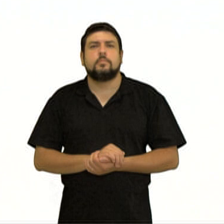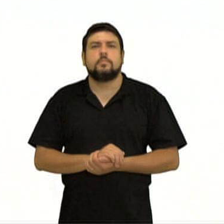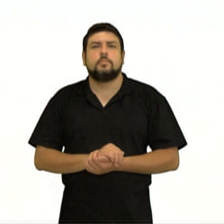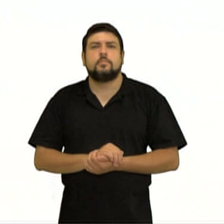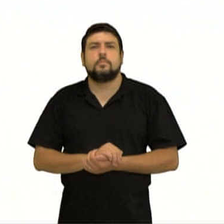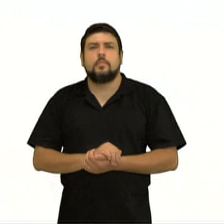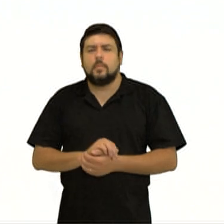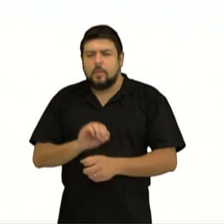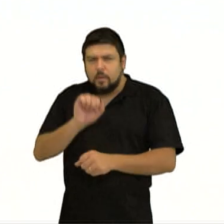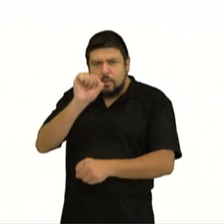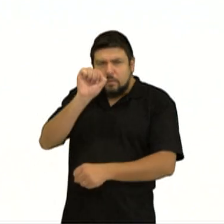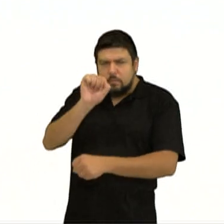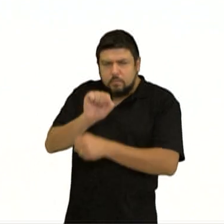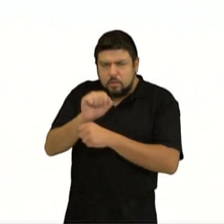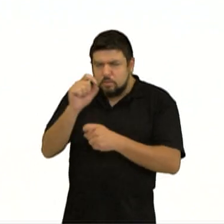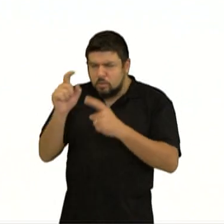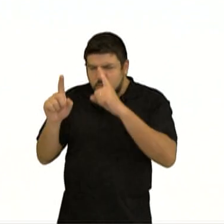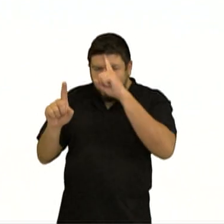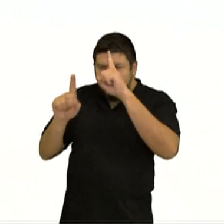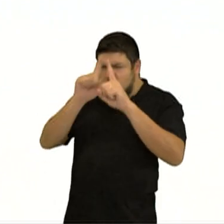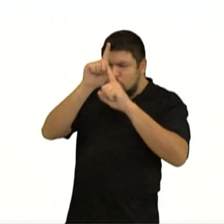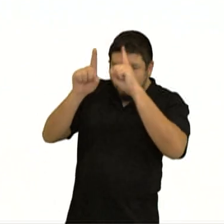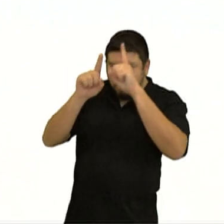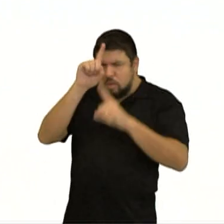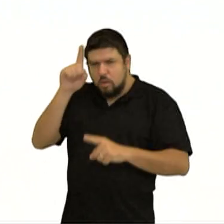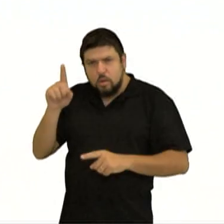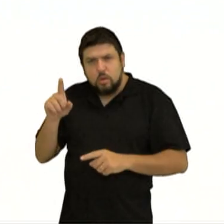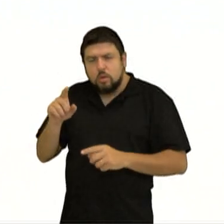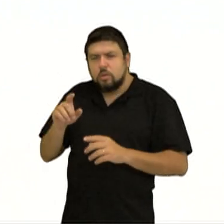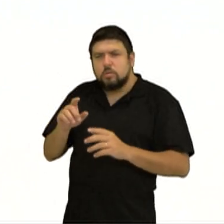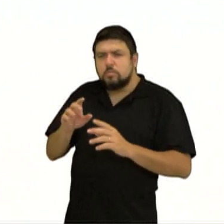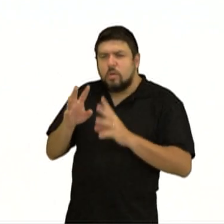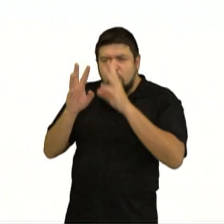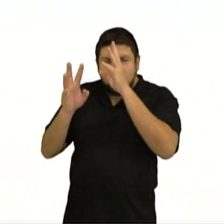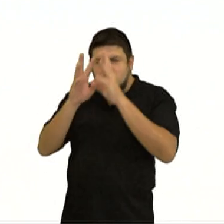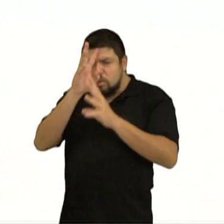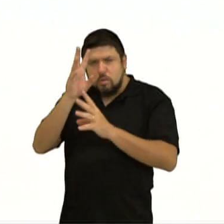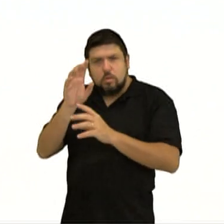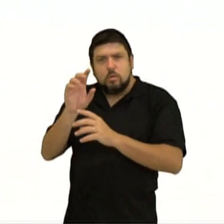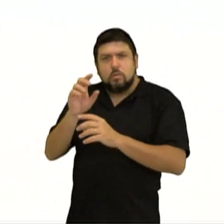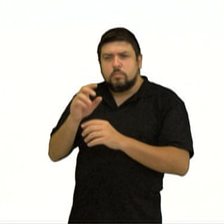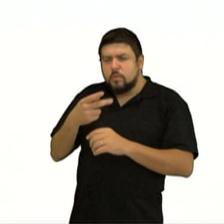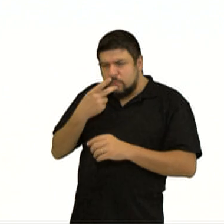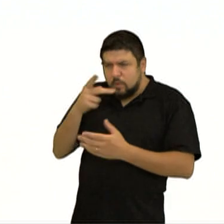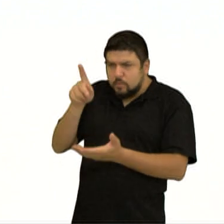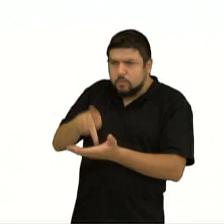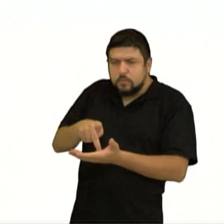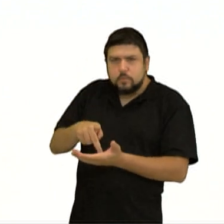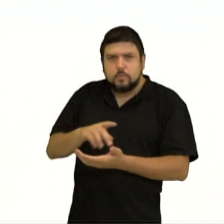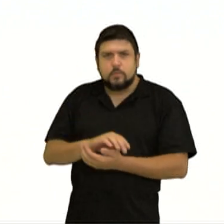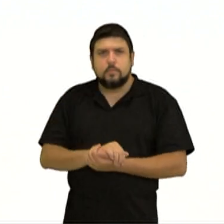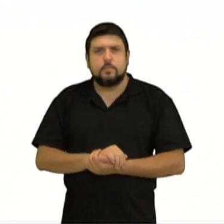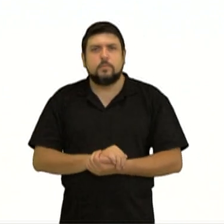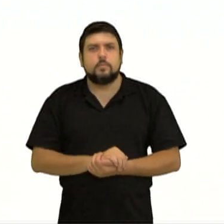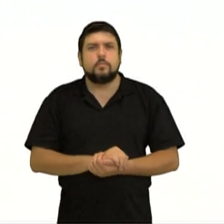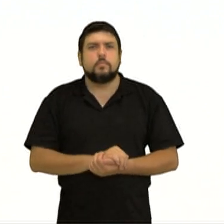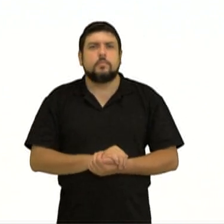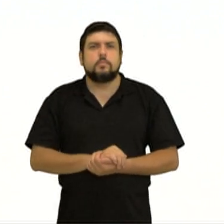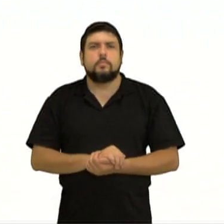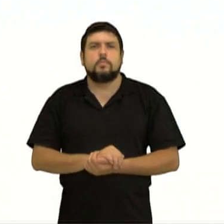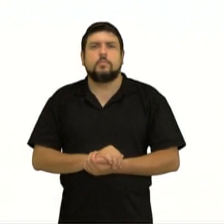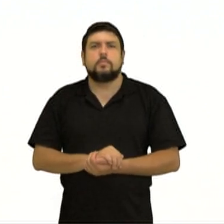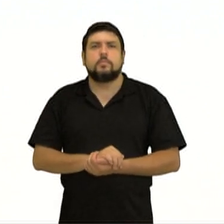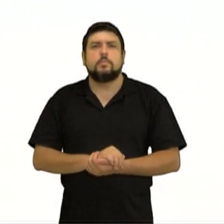de inventar desculpas estranhas. Por favor, diga a verdade. Stand out, perdão, significa